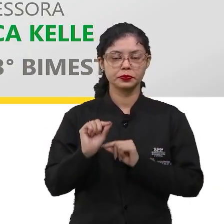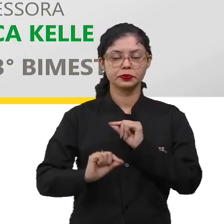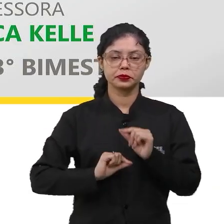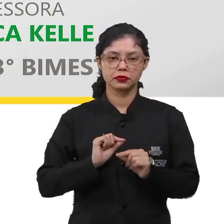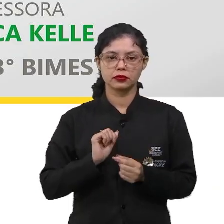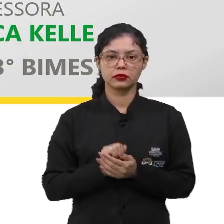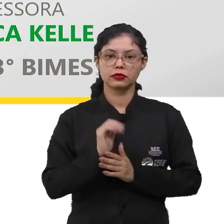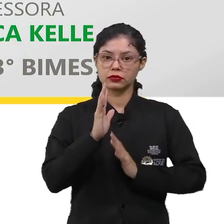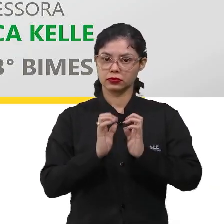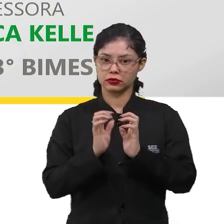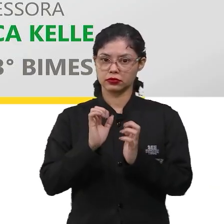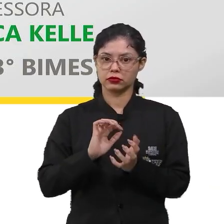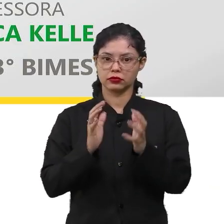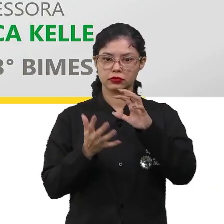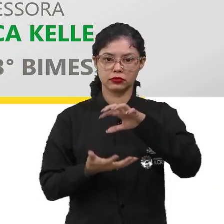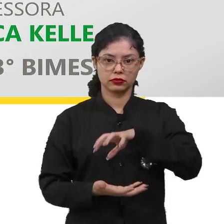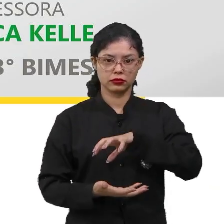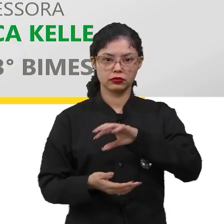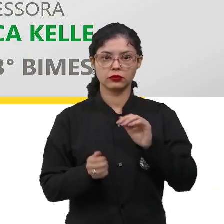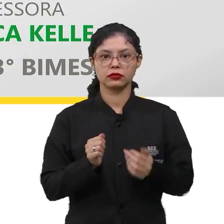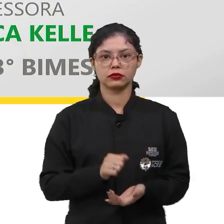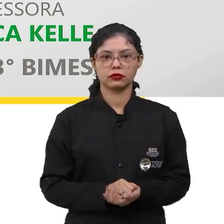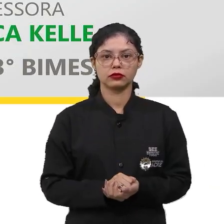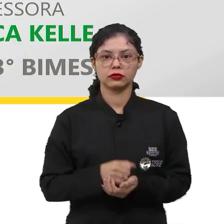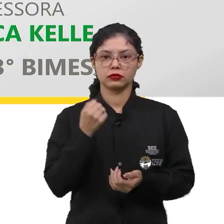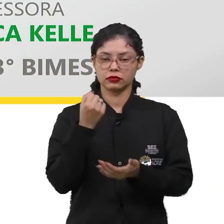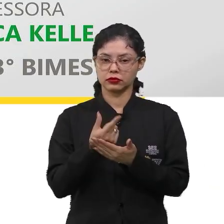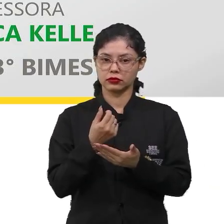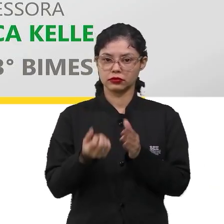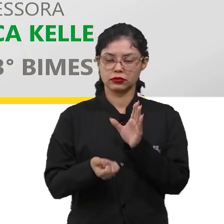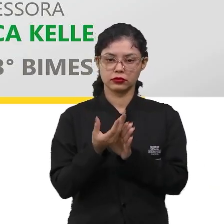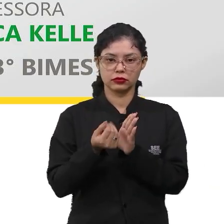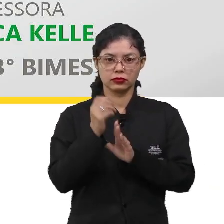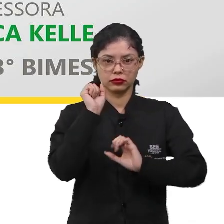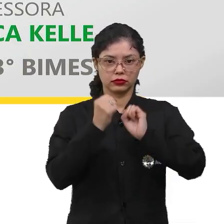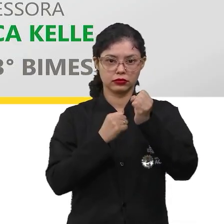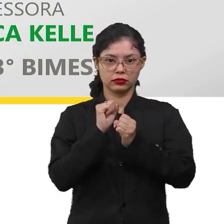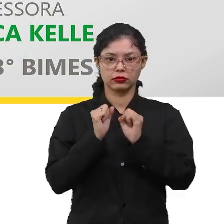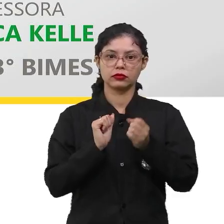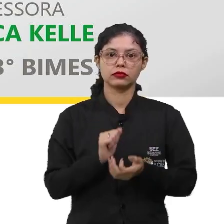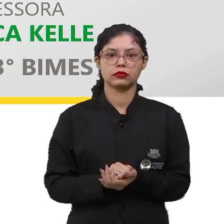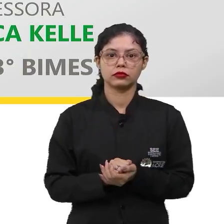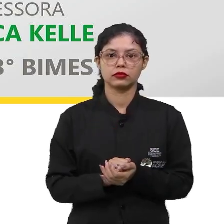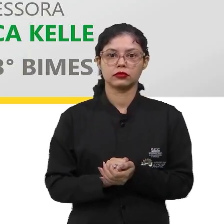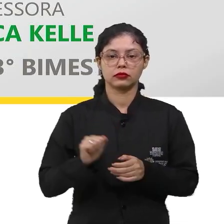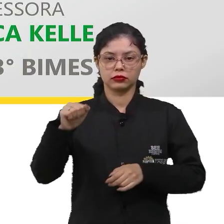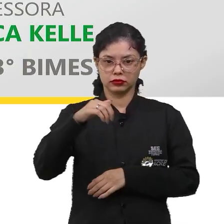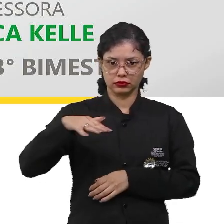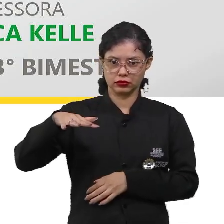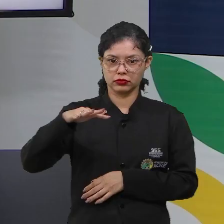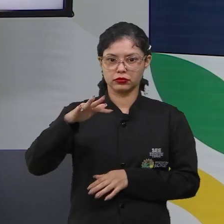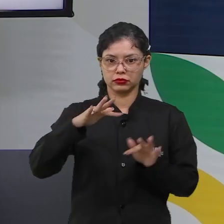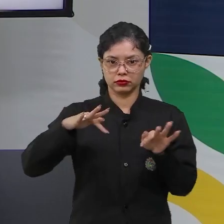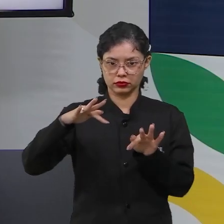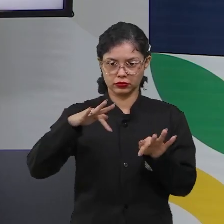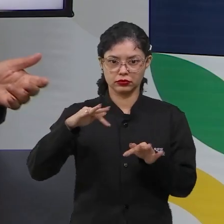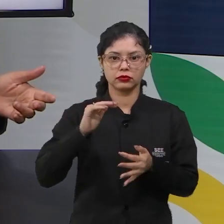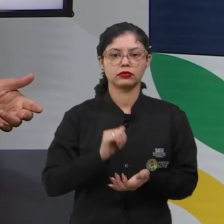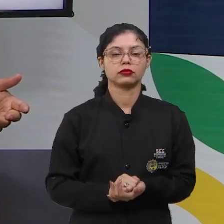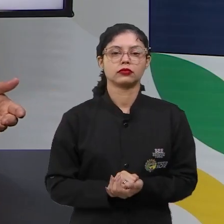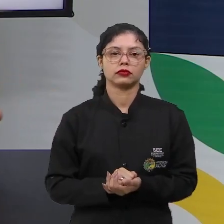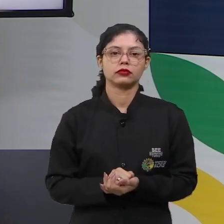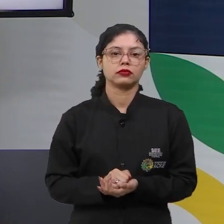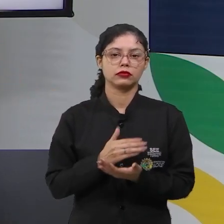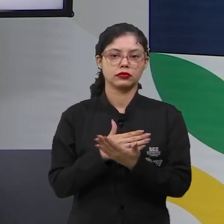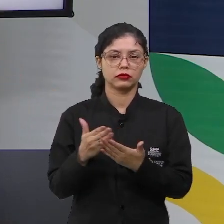seguinte: conflitos no espaço global por consumo, produção industrial e fomento agrícola. Vamos lá então